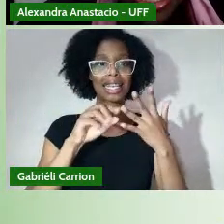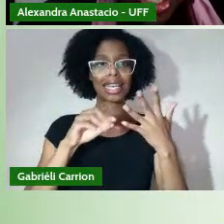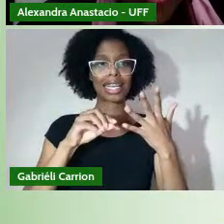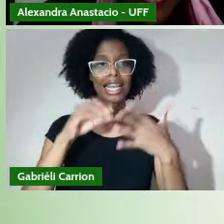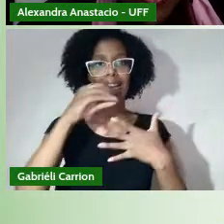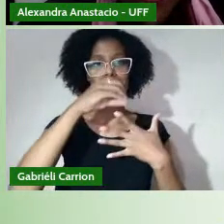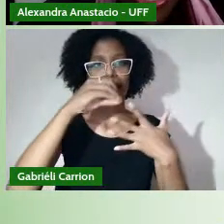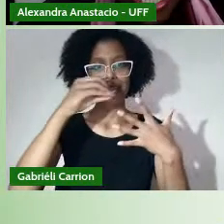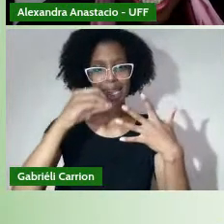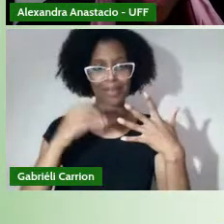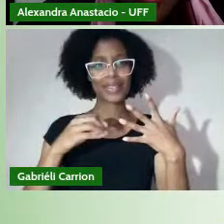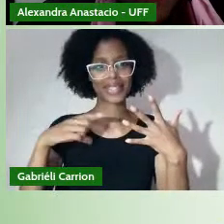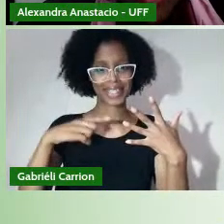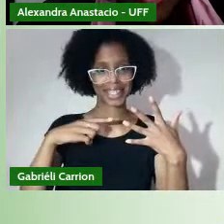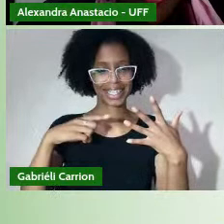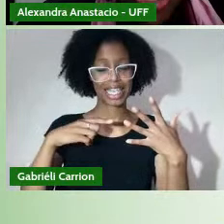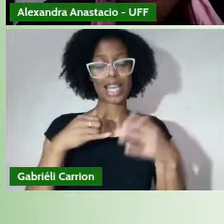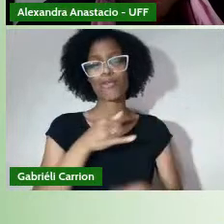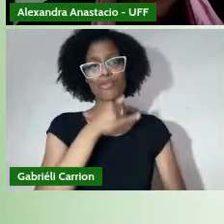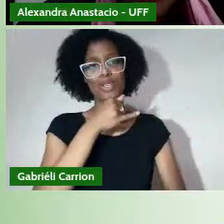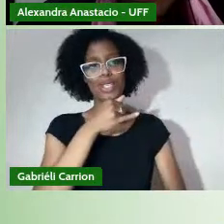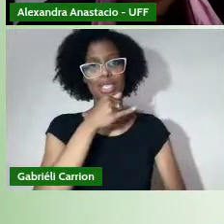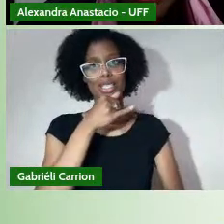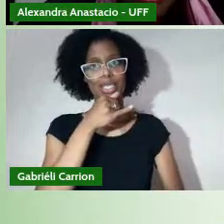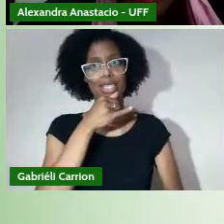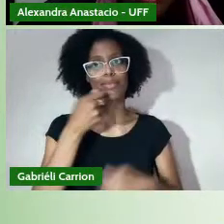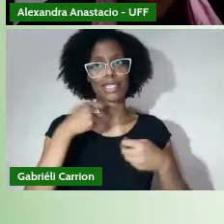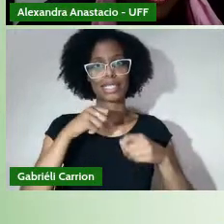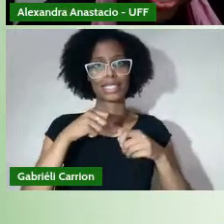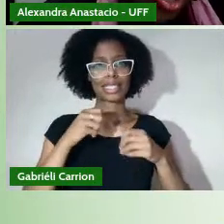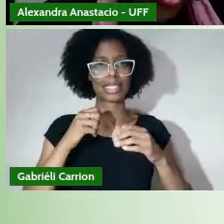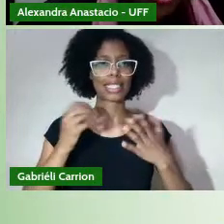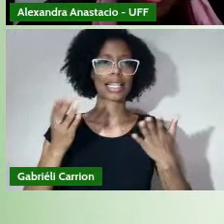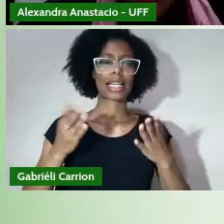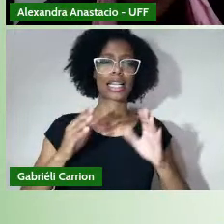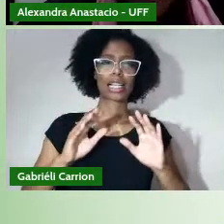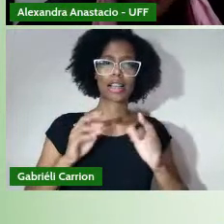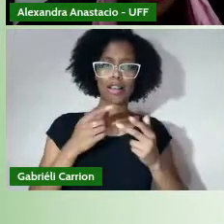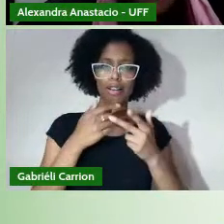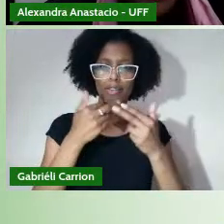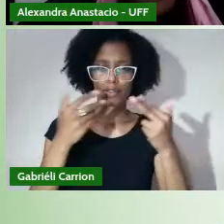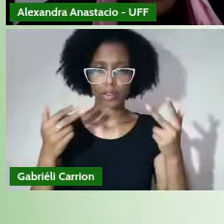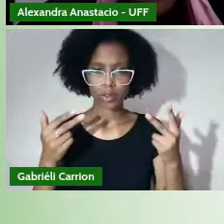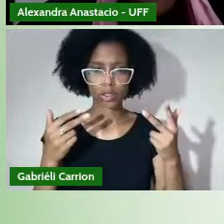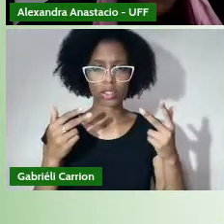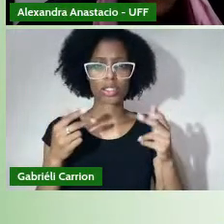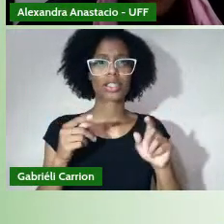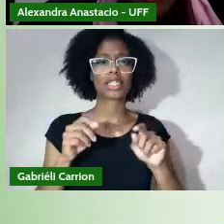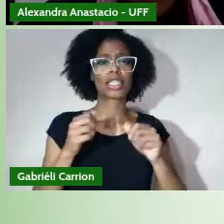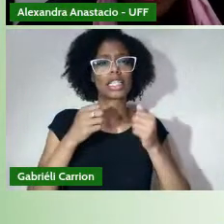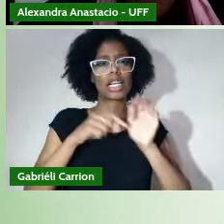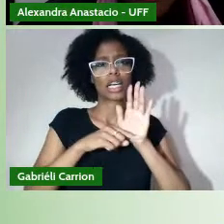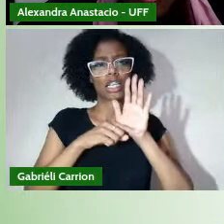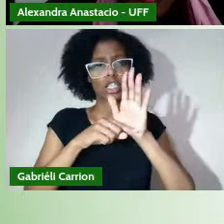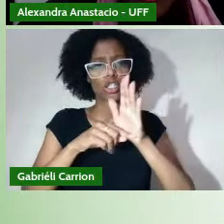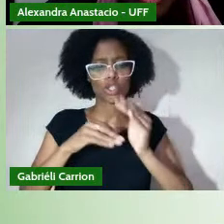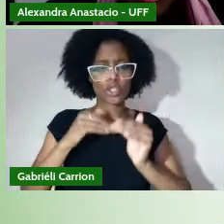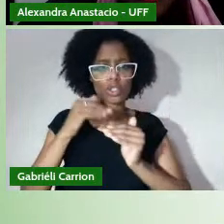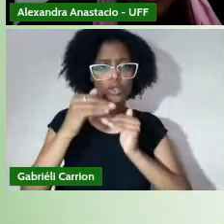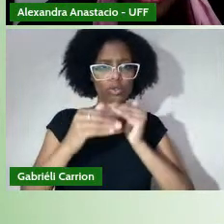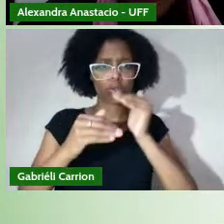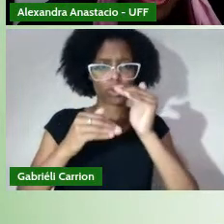por exemplo, para promover a flexibilização dos componentes, está no nosso plano, né, de desenvolvimento, programa de